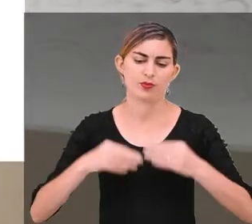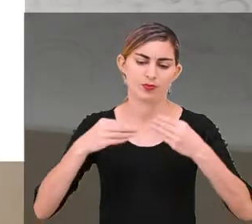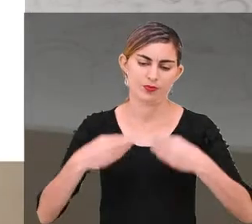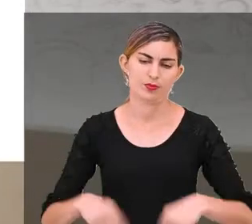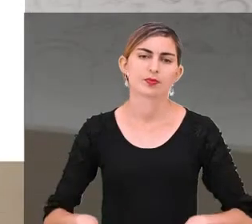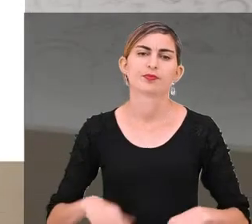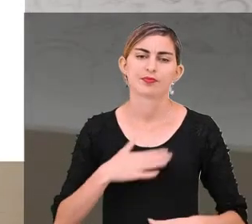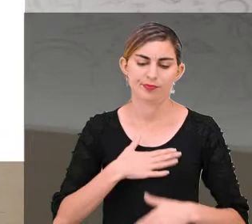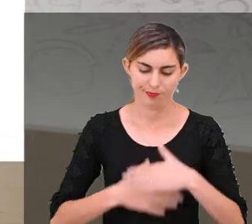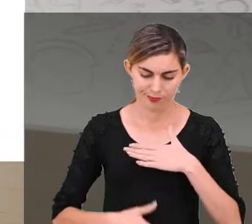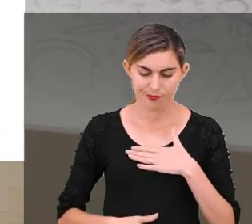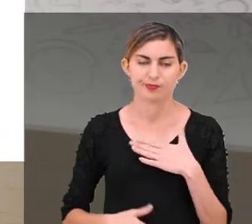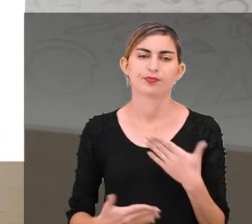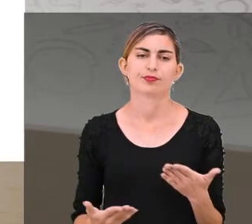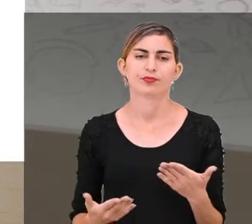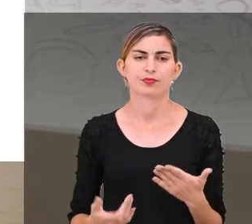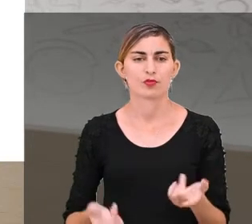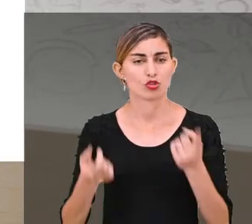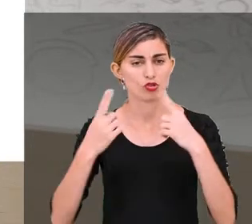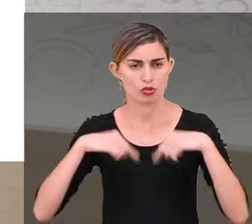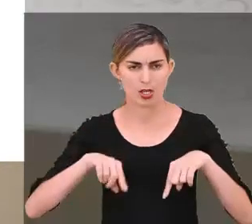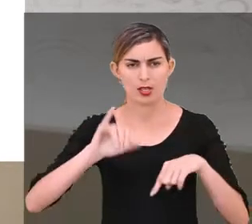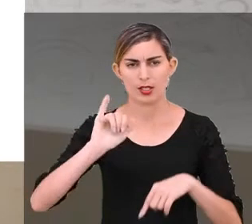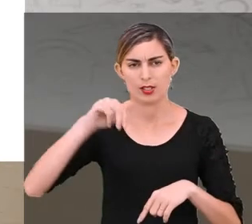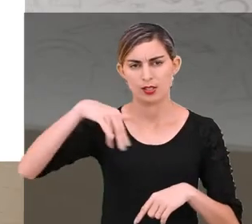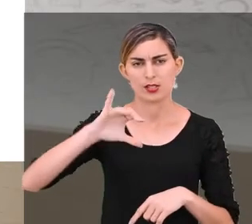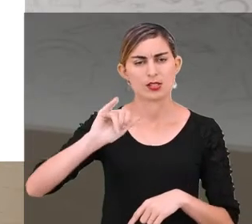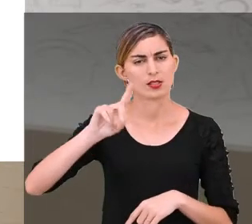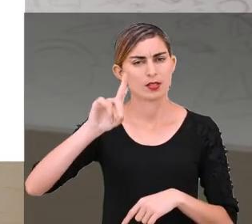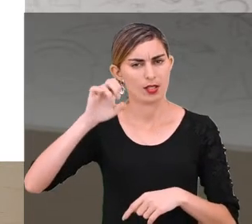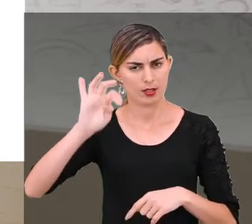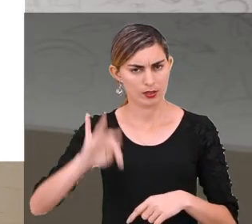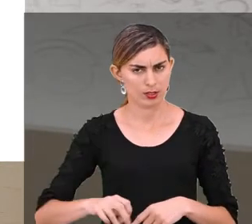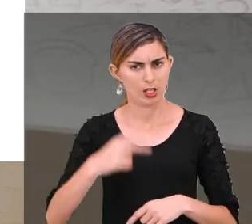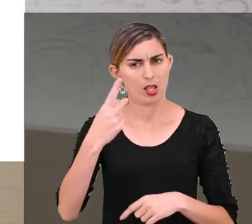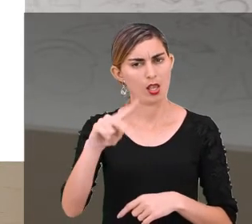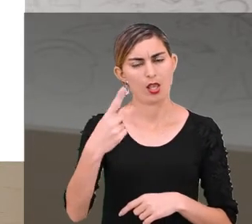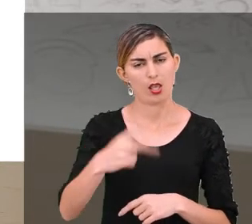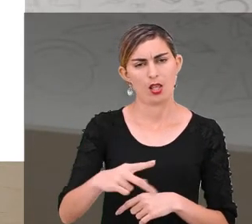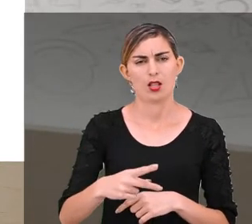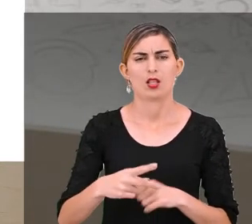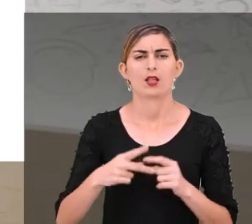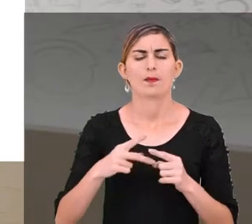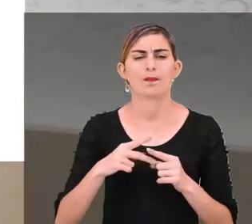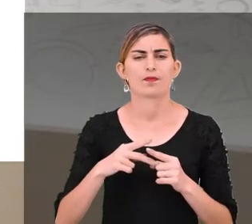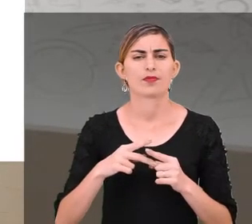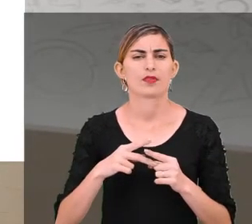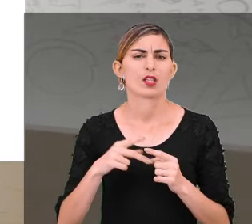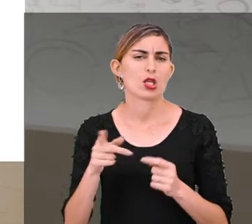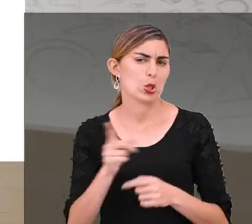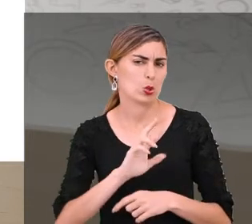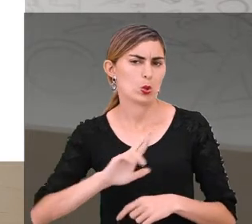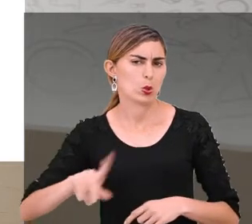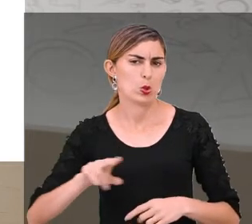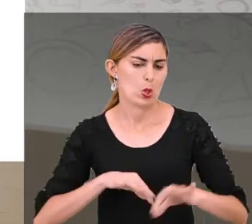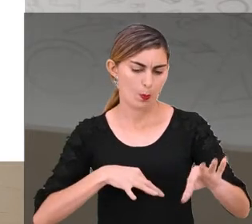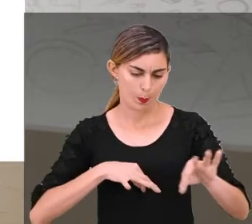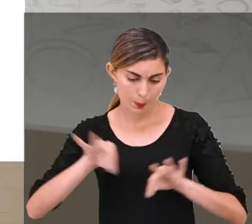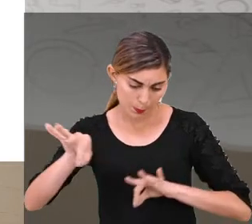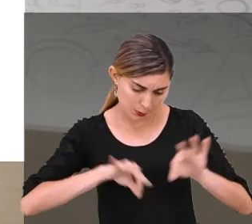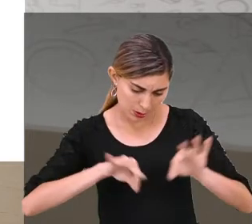integridade física do trabalhador. Já o incidente, ele é algo